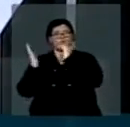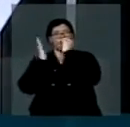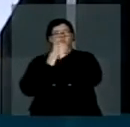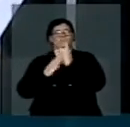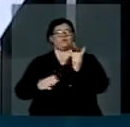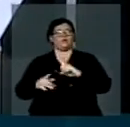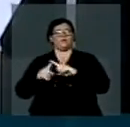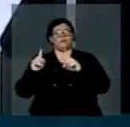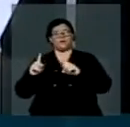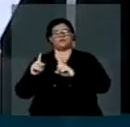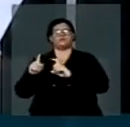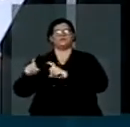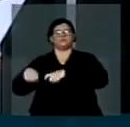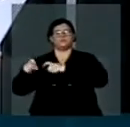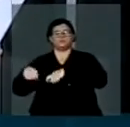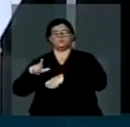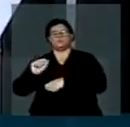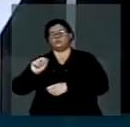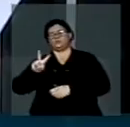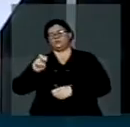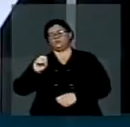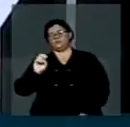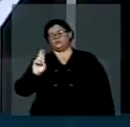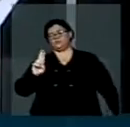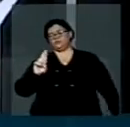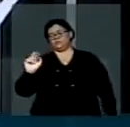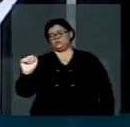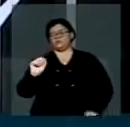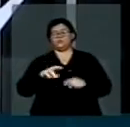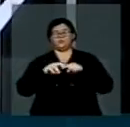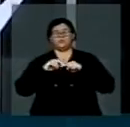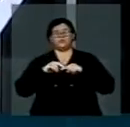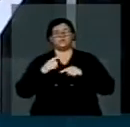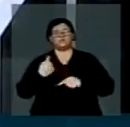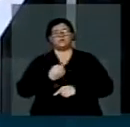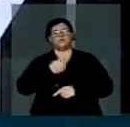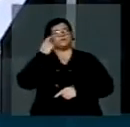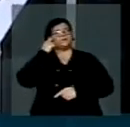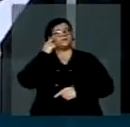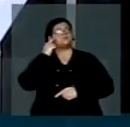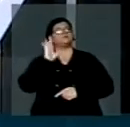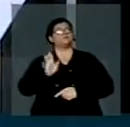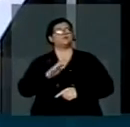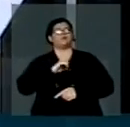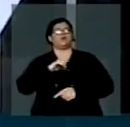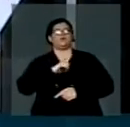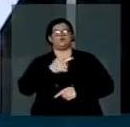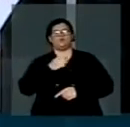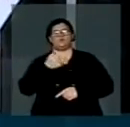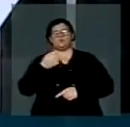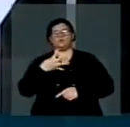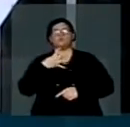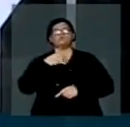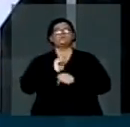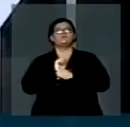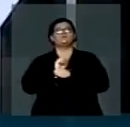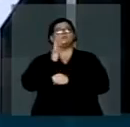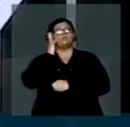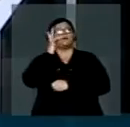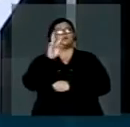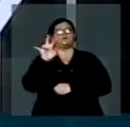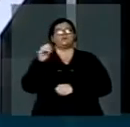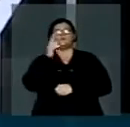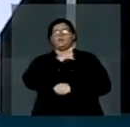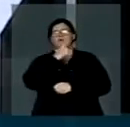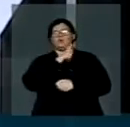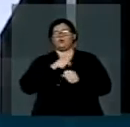lavoura. A questão central é a seguinte: está prevista mais uma boa safra para 2014, porém, o desempenho talvez não seja o mesmo do